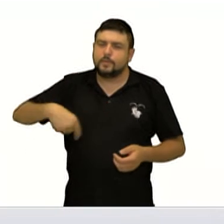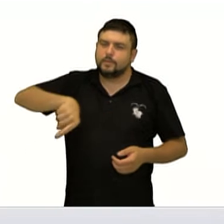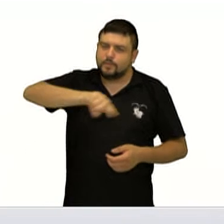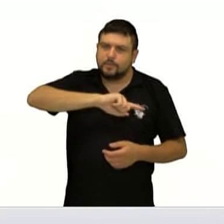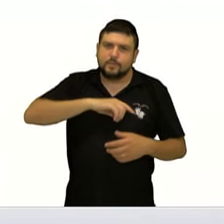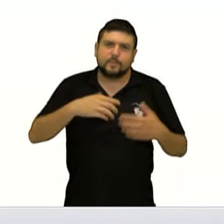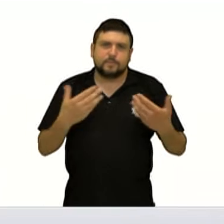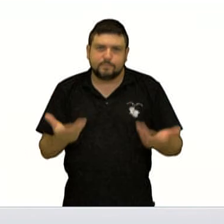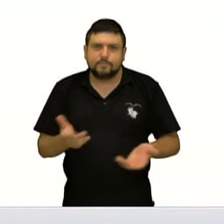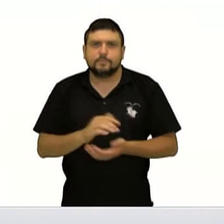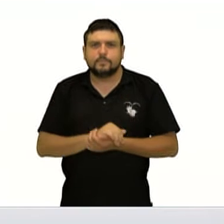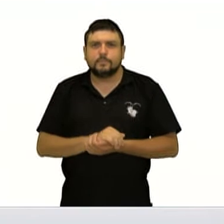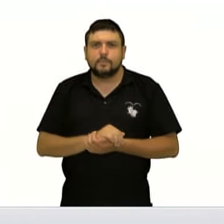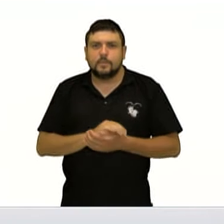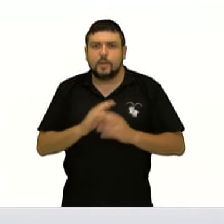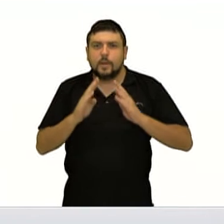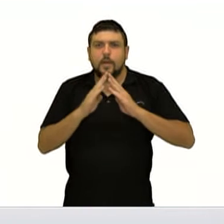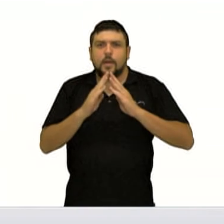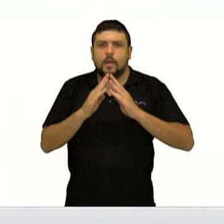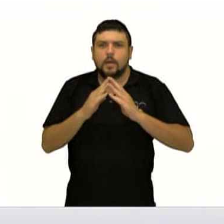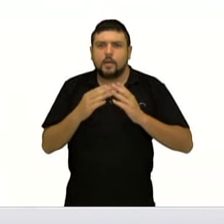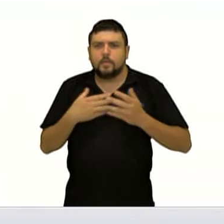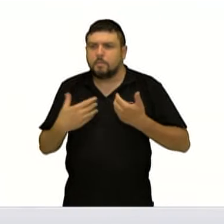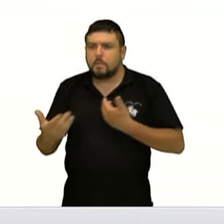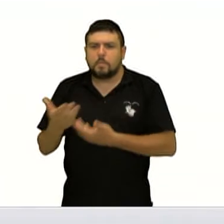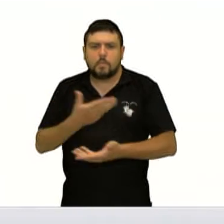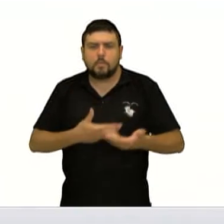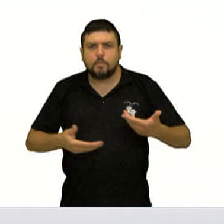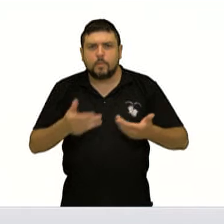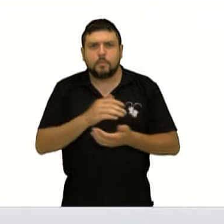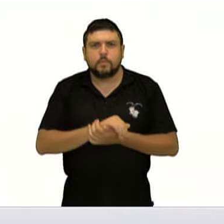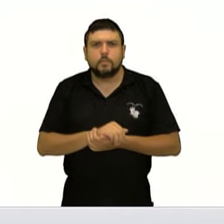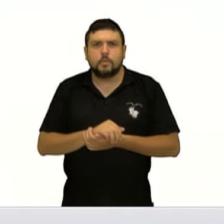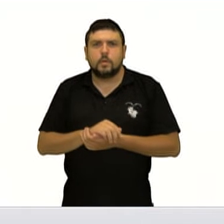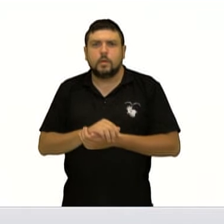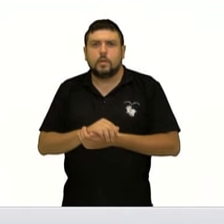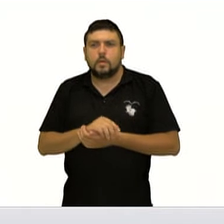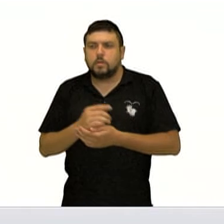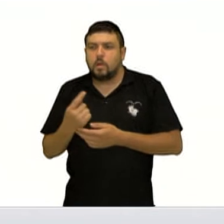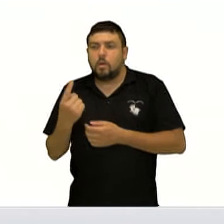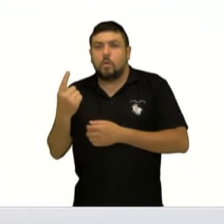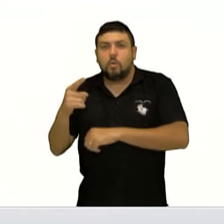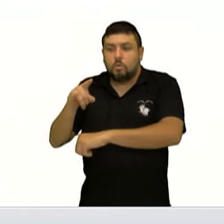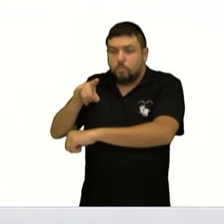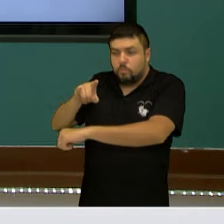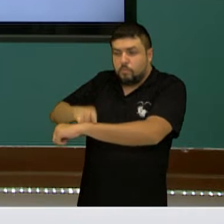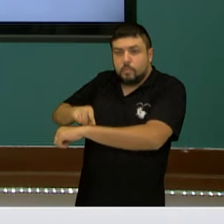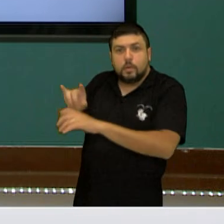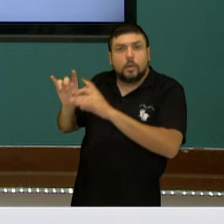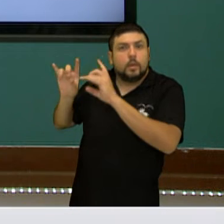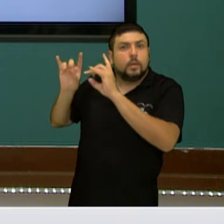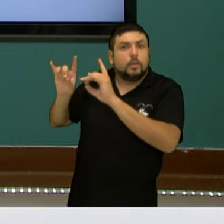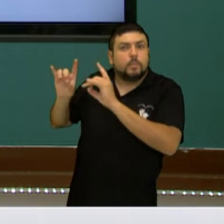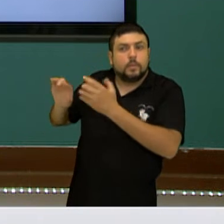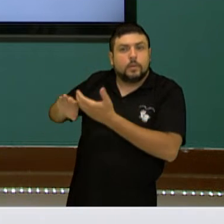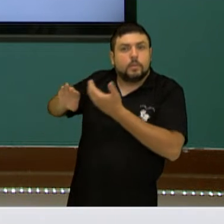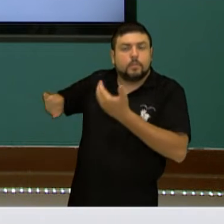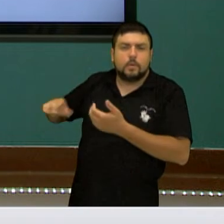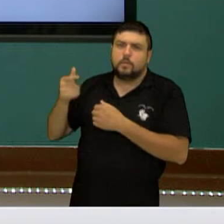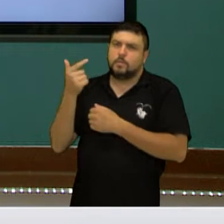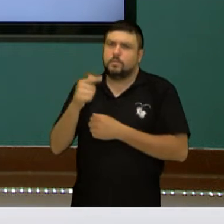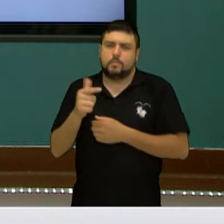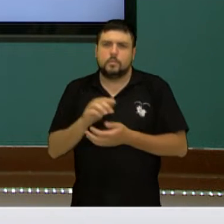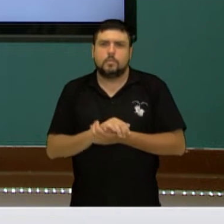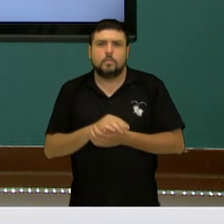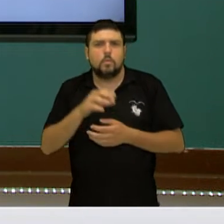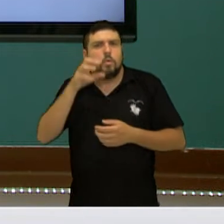A gente divide a casa com mais gente, né? Sem um banheiro de uso exclusivo e muitas vezes dividindo o quarto. Divide o quarto com mais 2